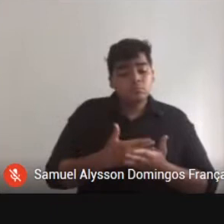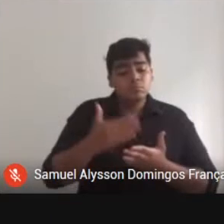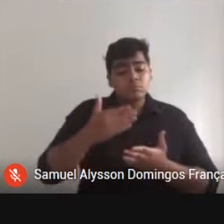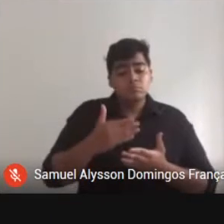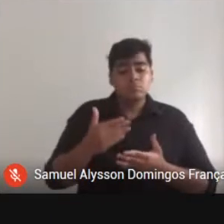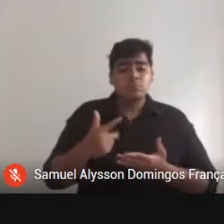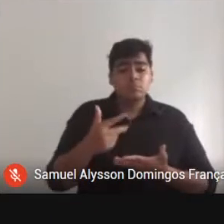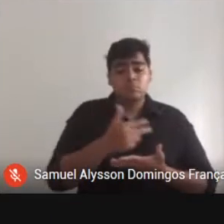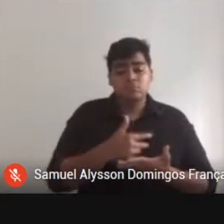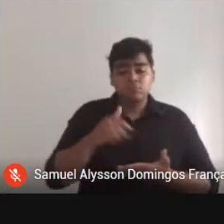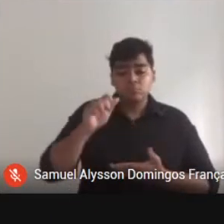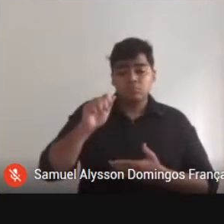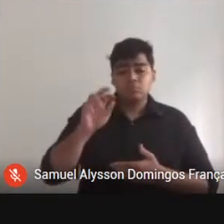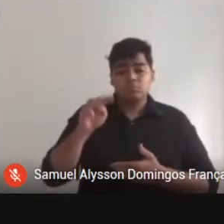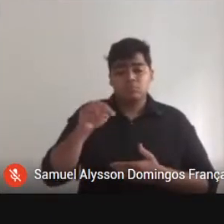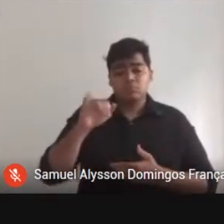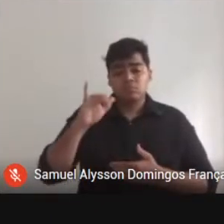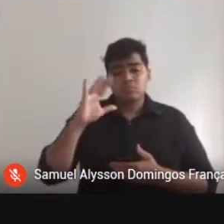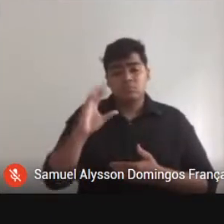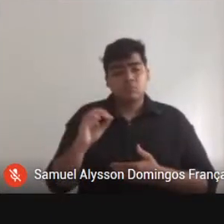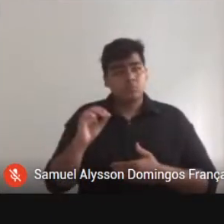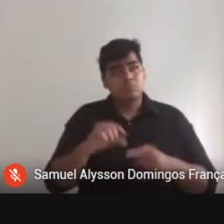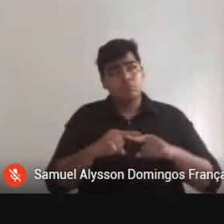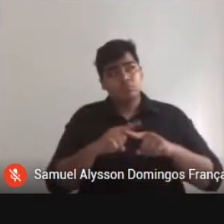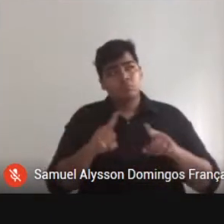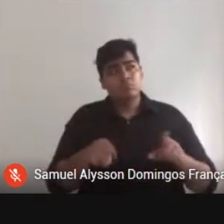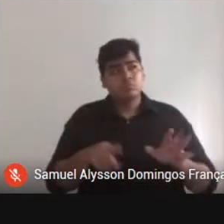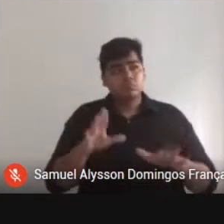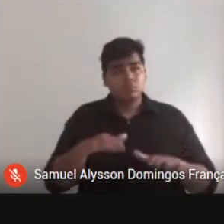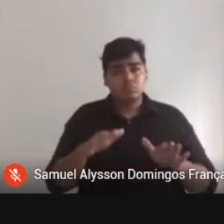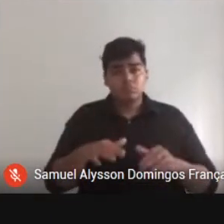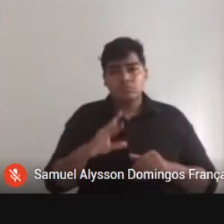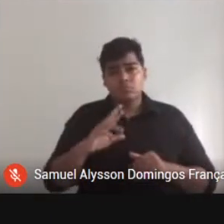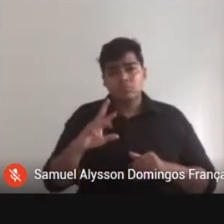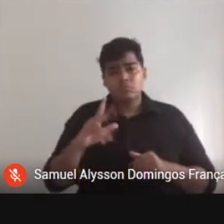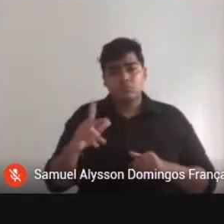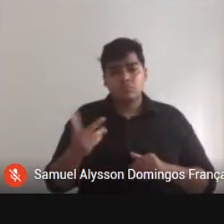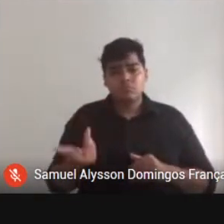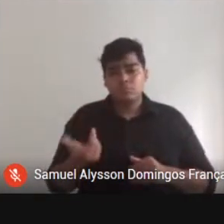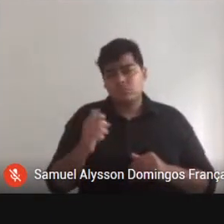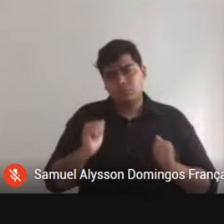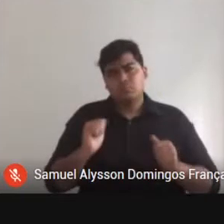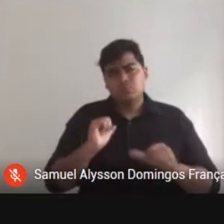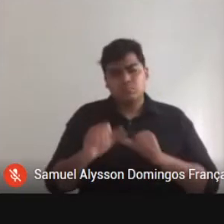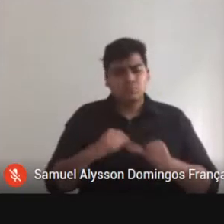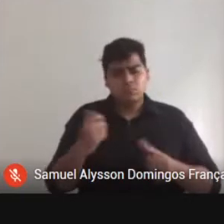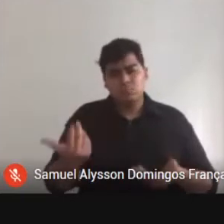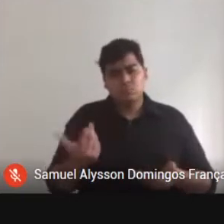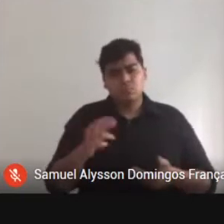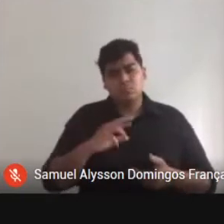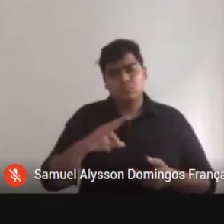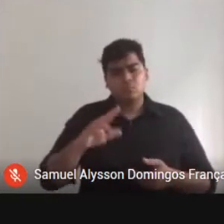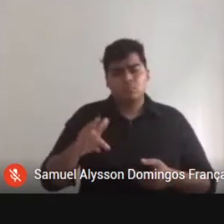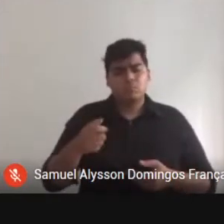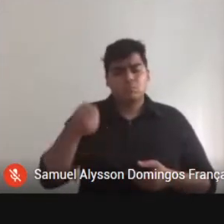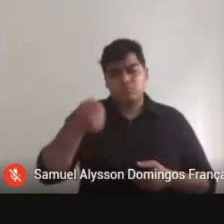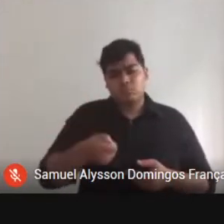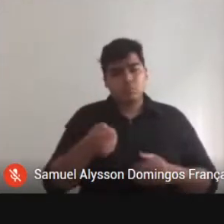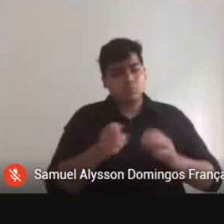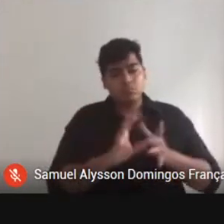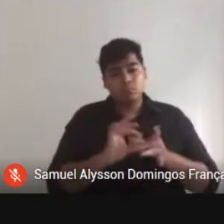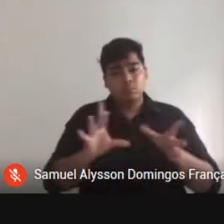livre, mas às vezes não era óbvio que seria assim, né? Poderia mudar, eu deixava um pouco livre. Tive